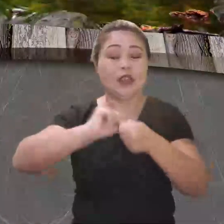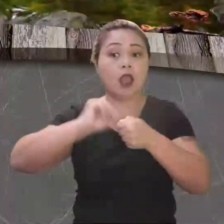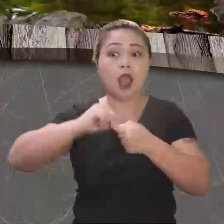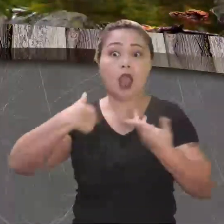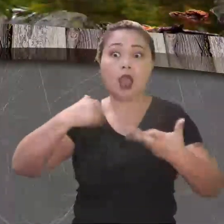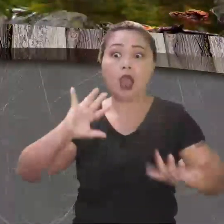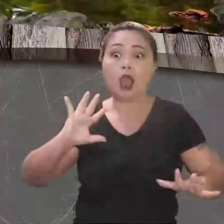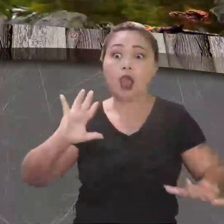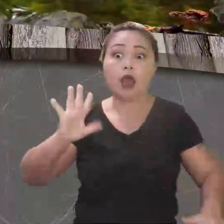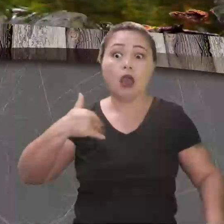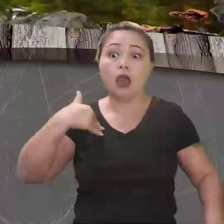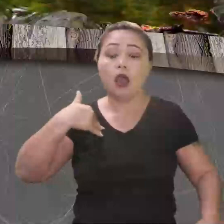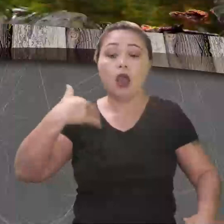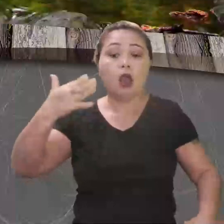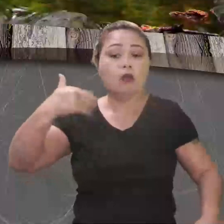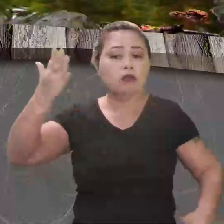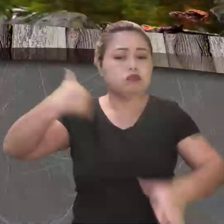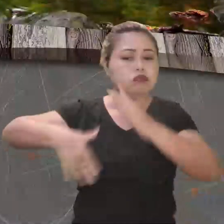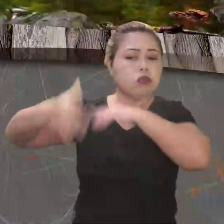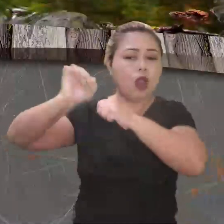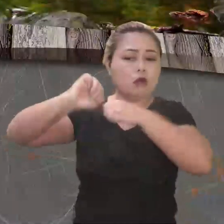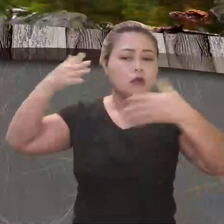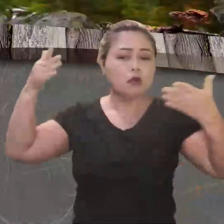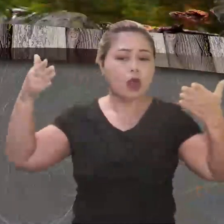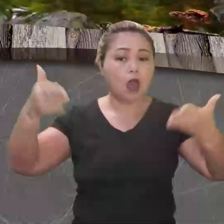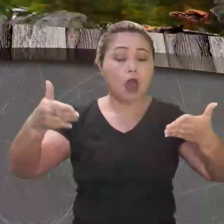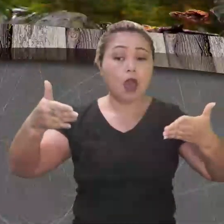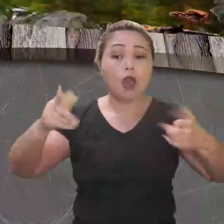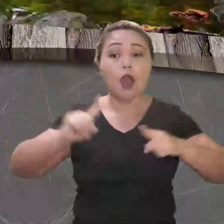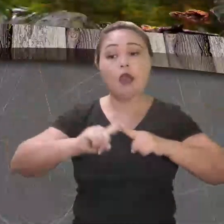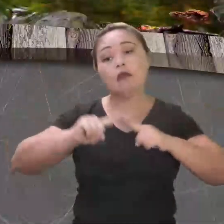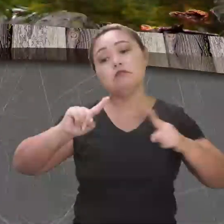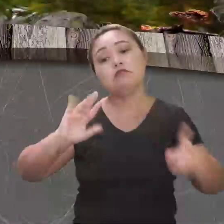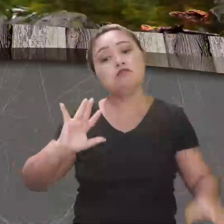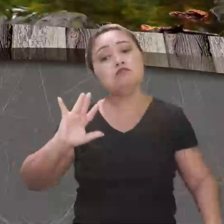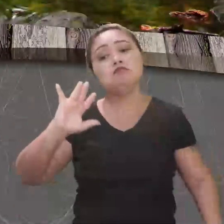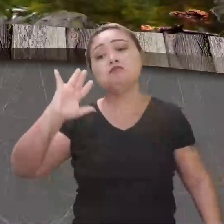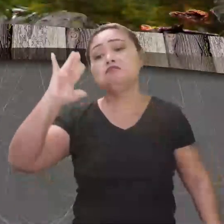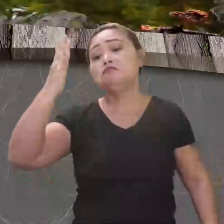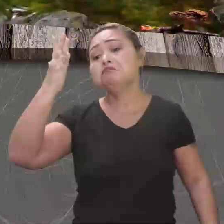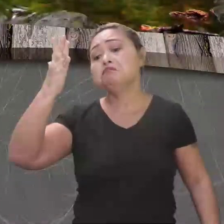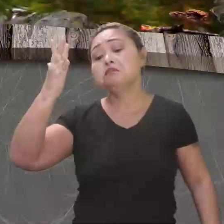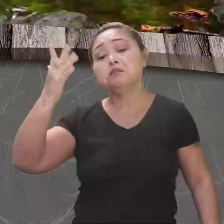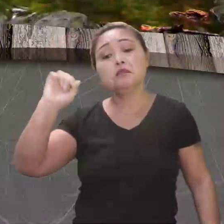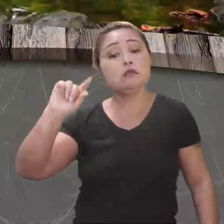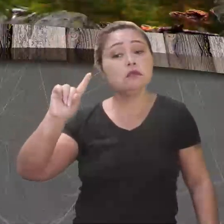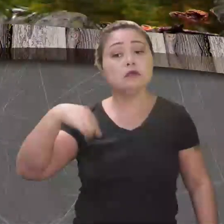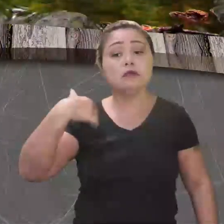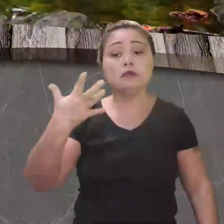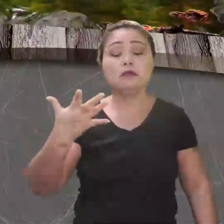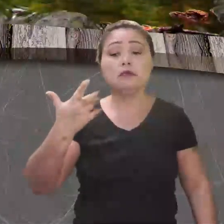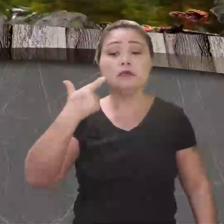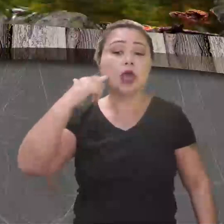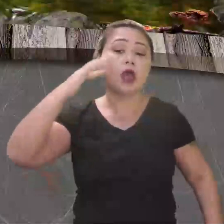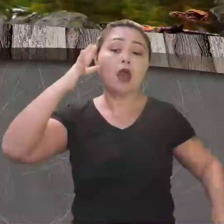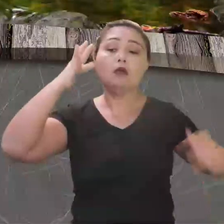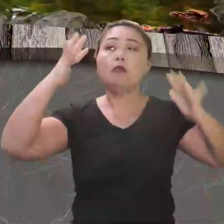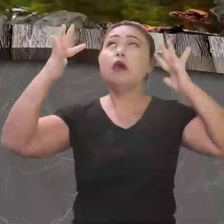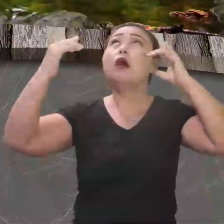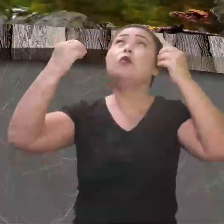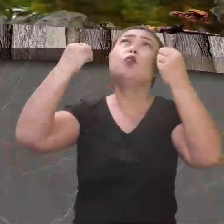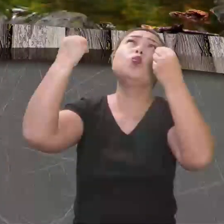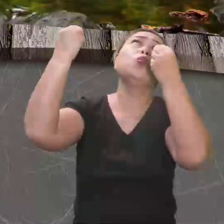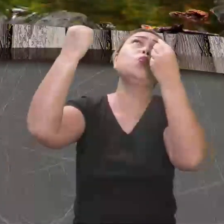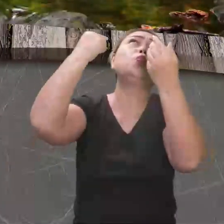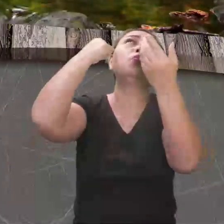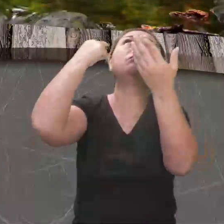tão estrambólicas para a nossa época atual, mas elas aconteciam, porque era como eles imaginavam que